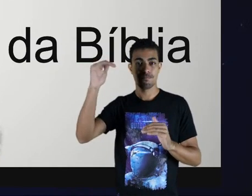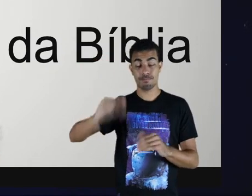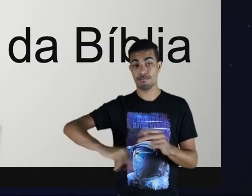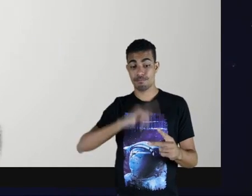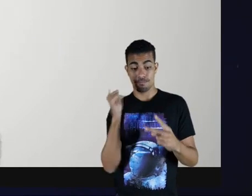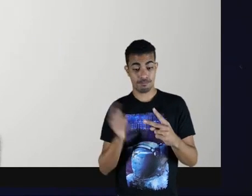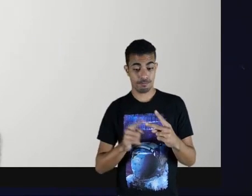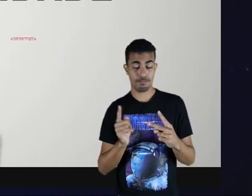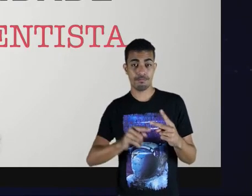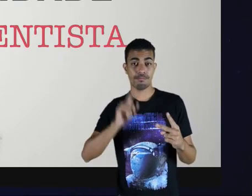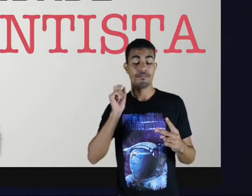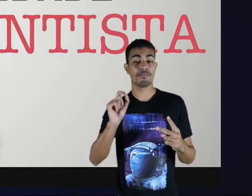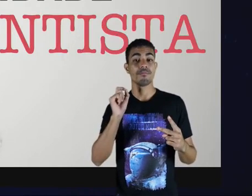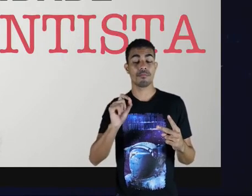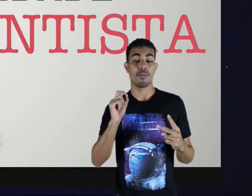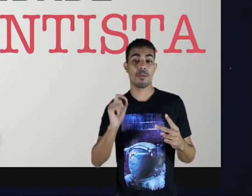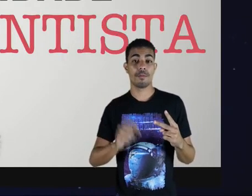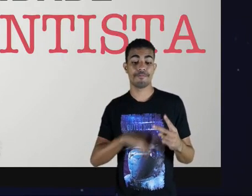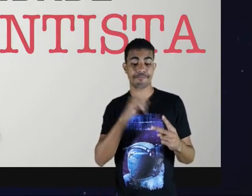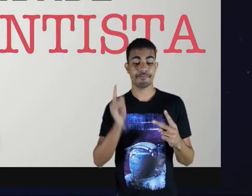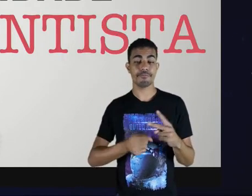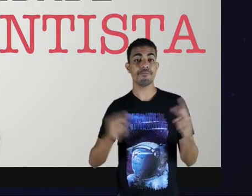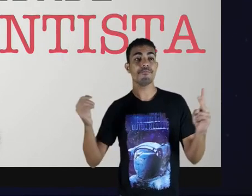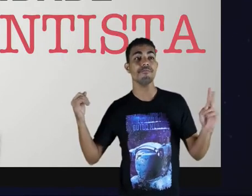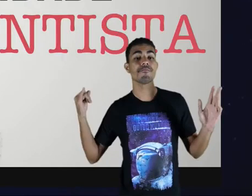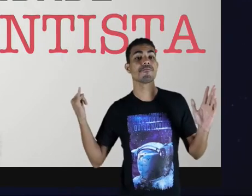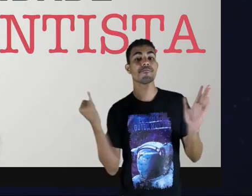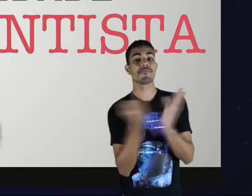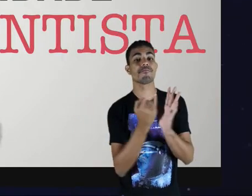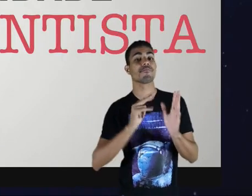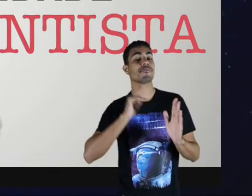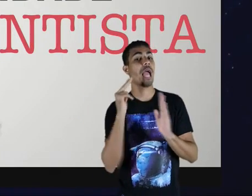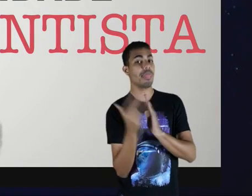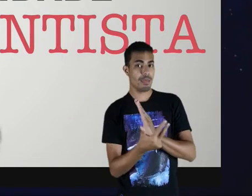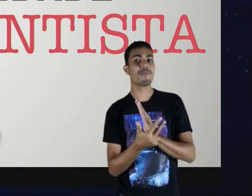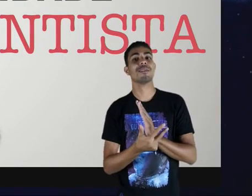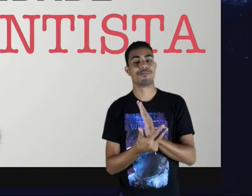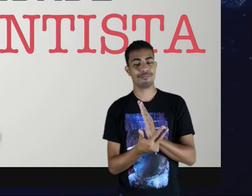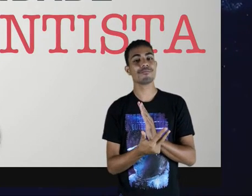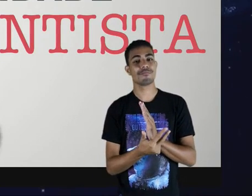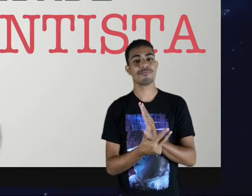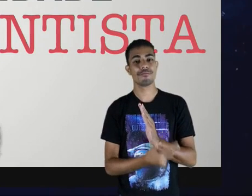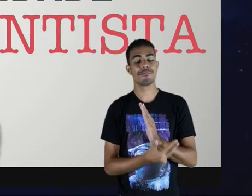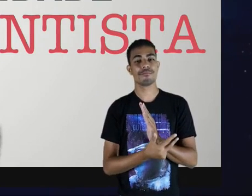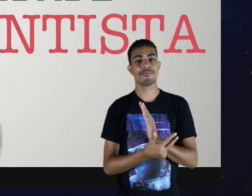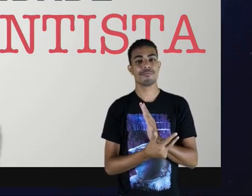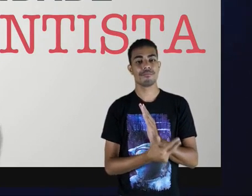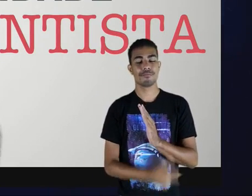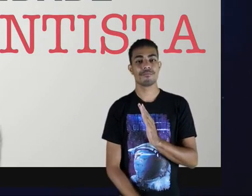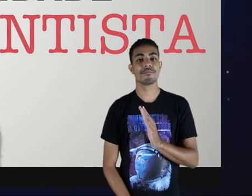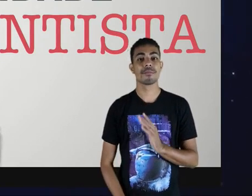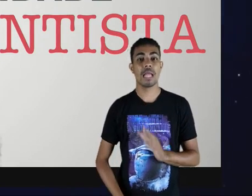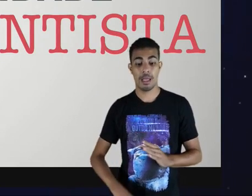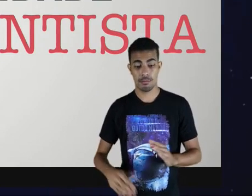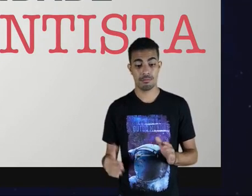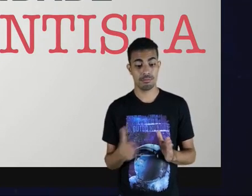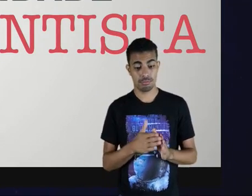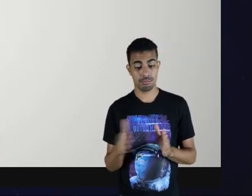segunda coisa é a identidade adventista. E vamos à passagem